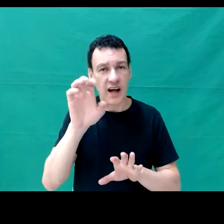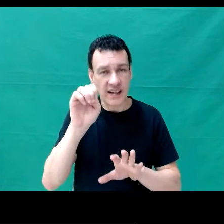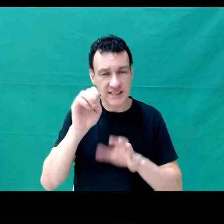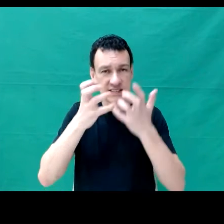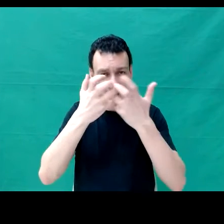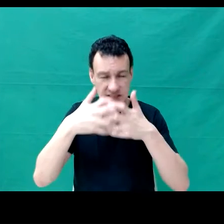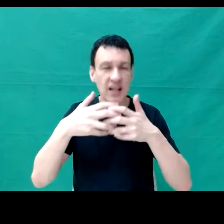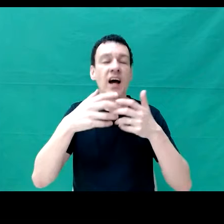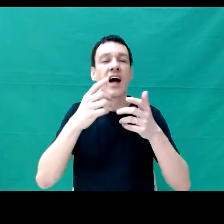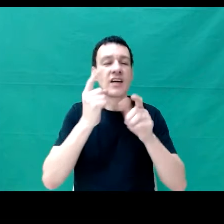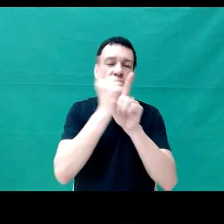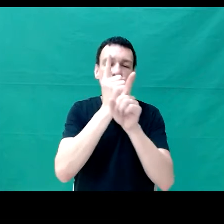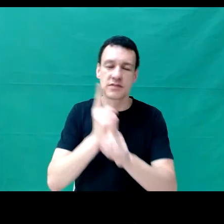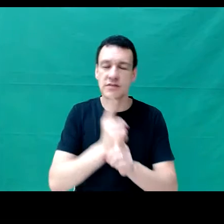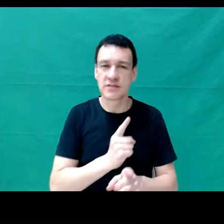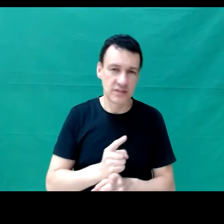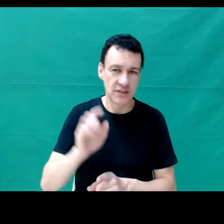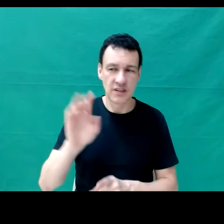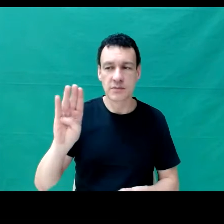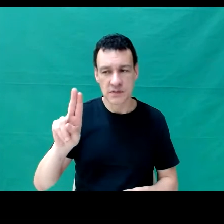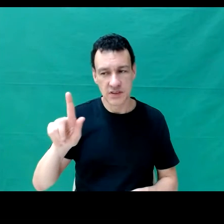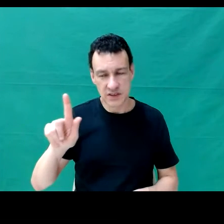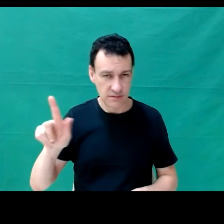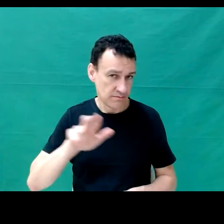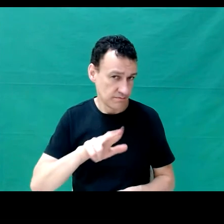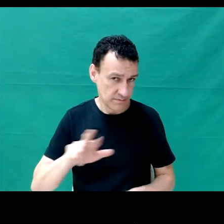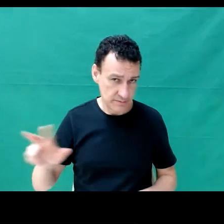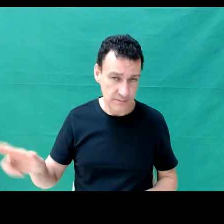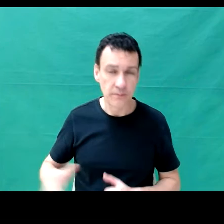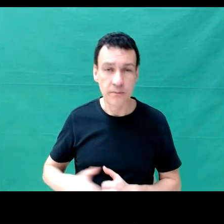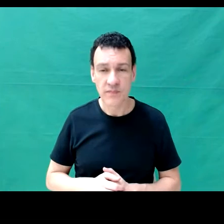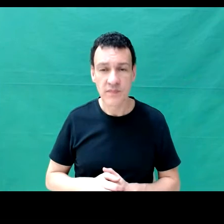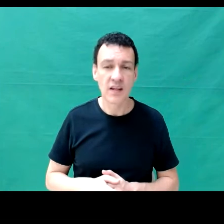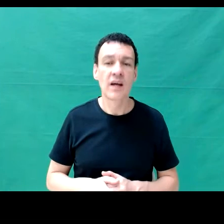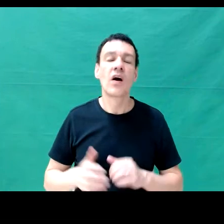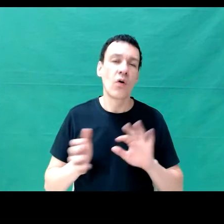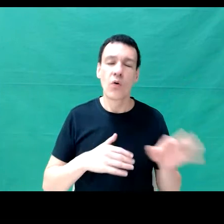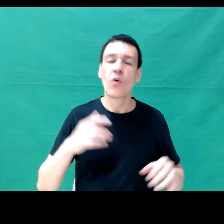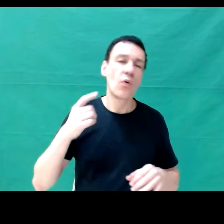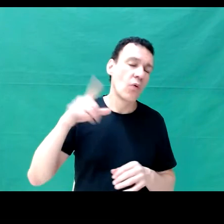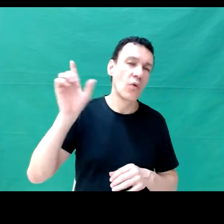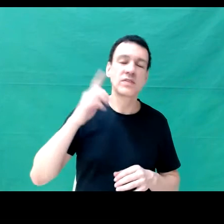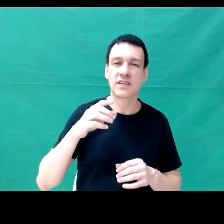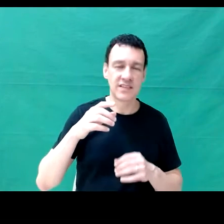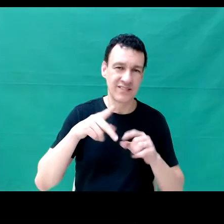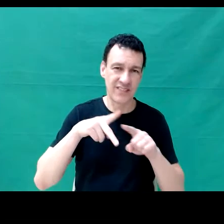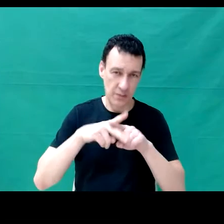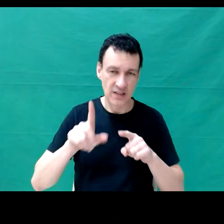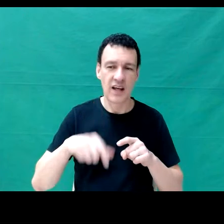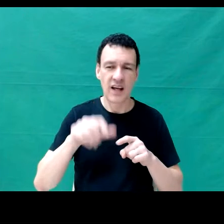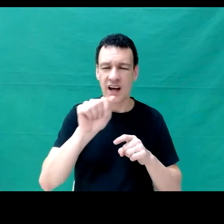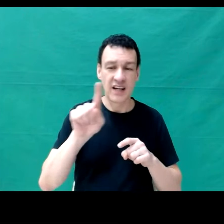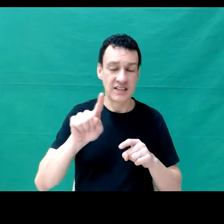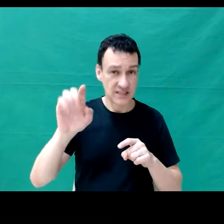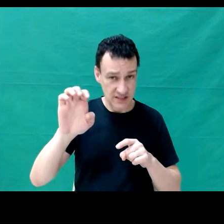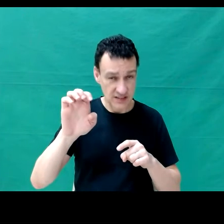estar apontando. A gente tem uma ferramenta brasileira que é o ASIS, né, que é do governo brasileiro, que ele é voltado à